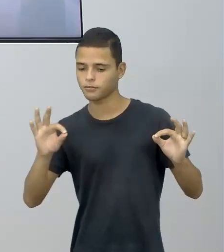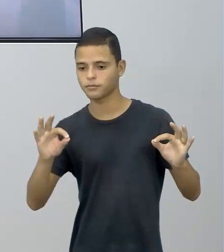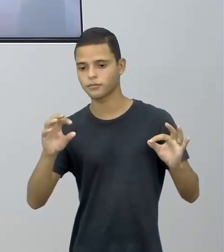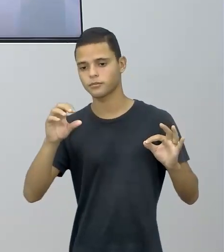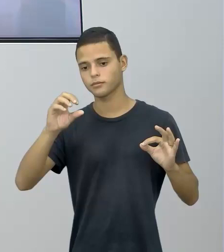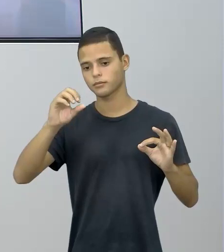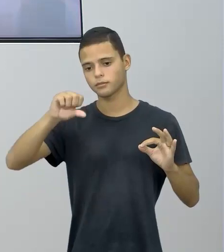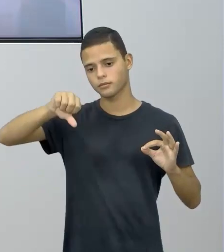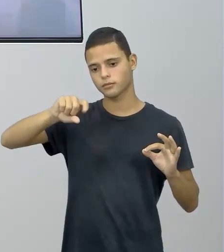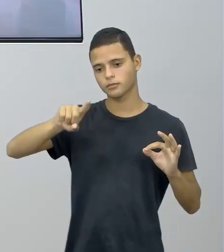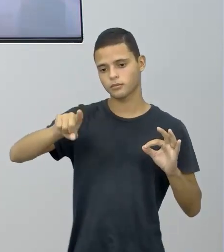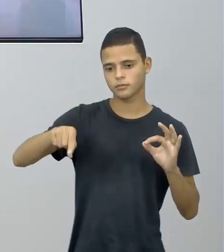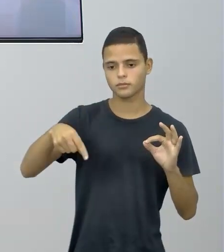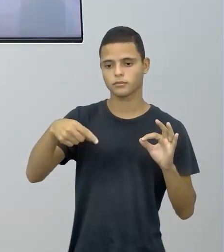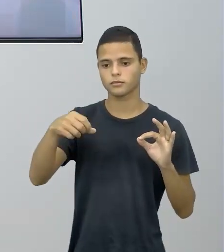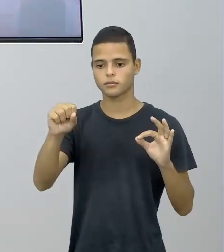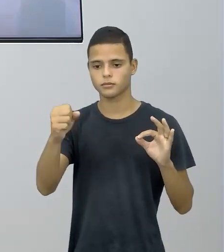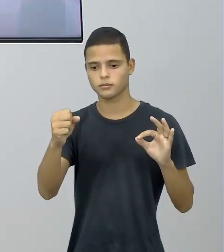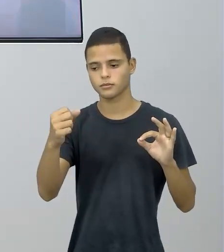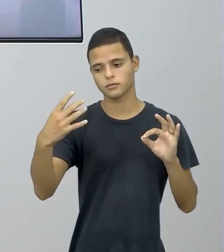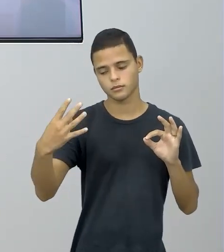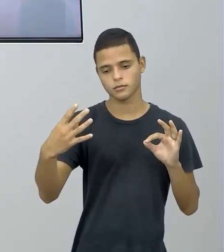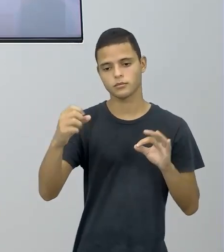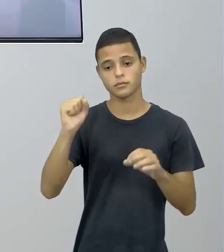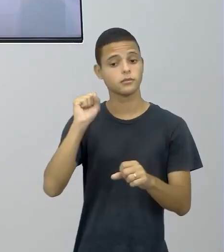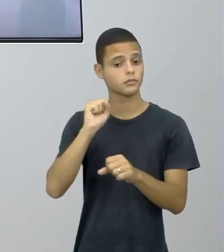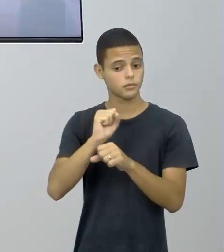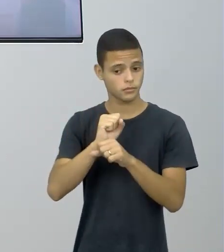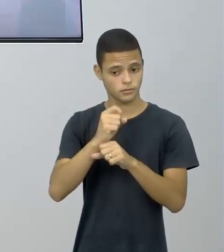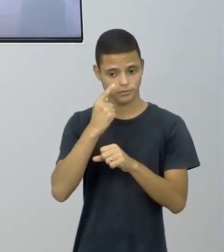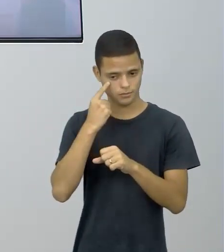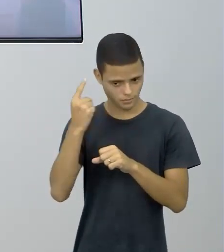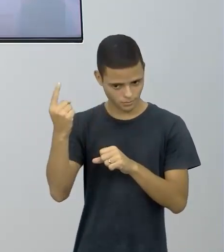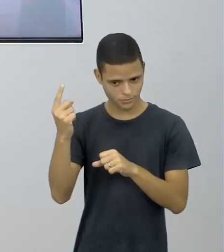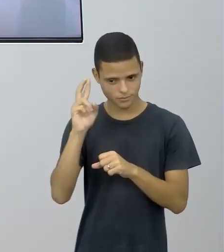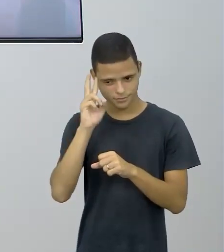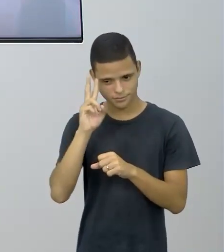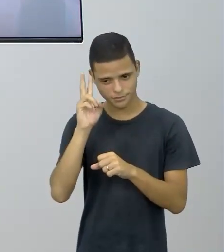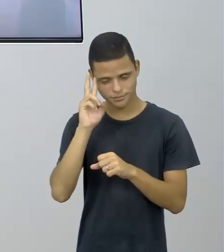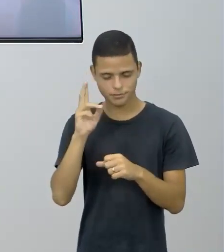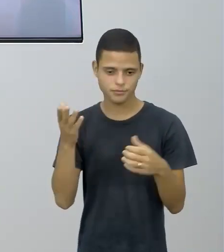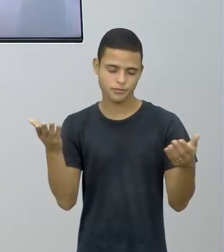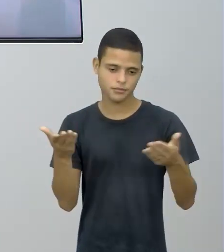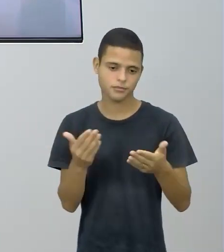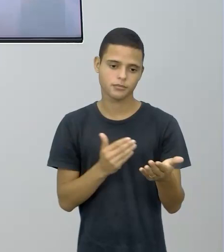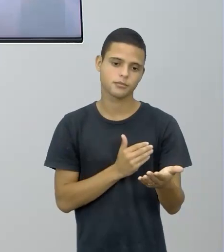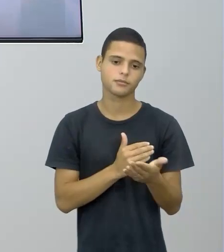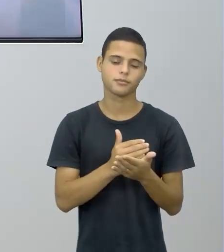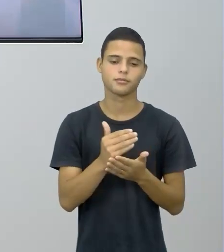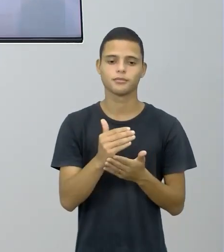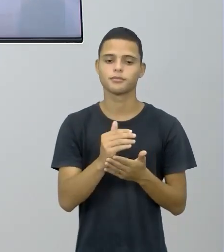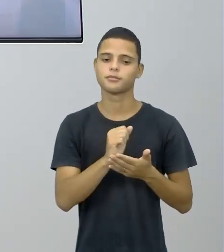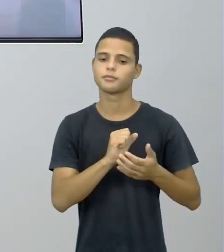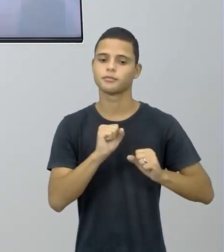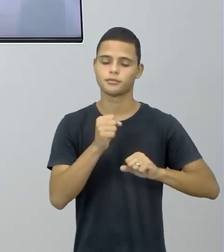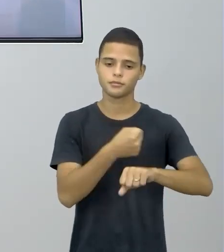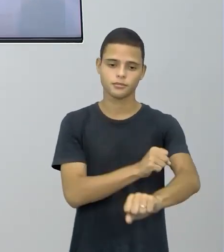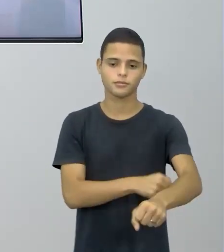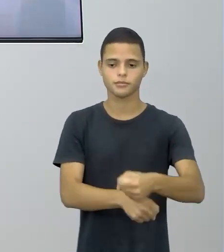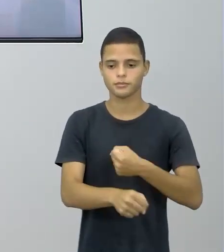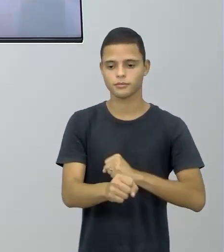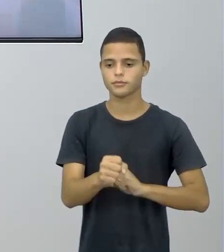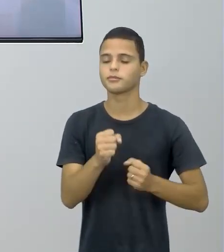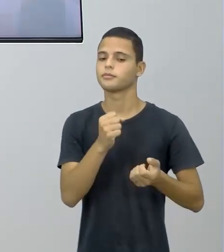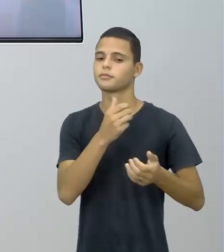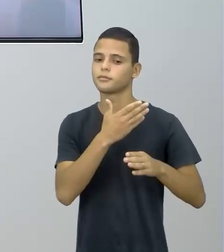9,58 segundos, a gente calculou inclusive a velocidade dele, não é isso? E hoje a gente vai começar com uma prática experimental, que é o desenvolvimento